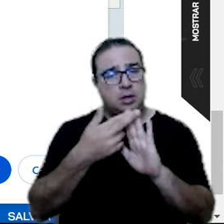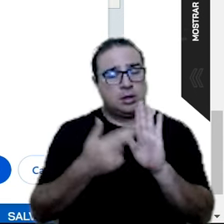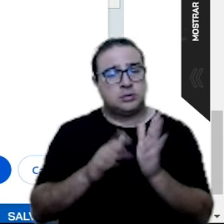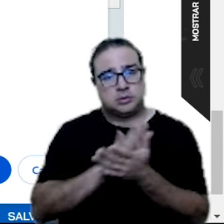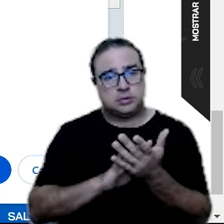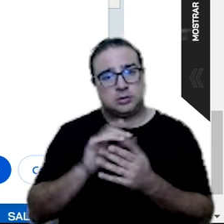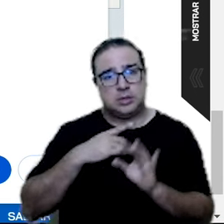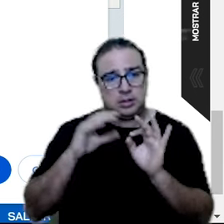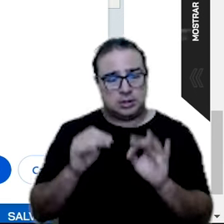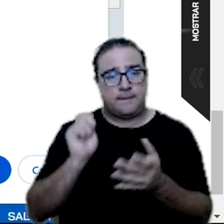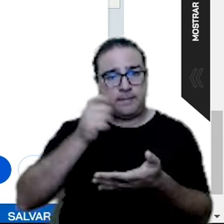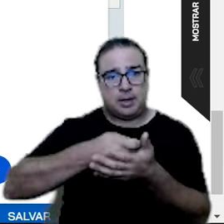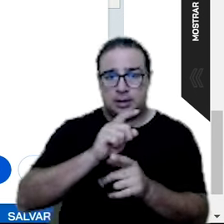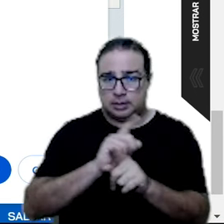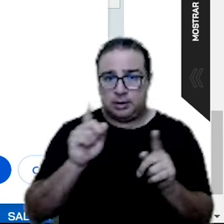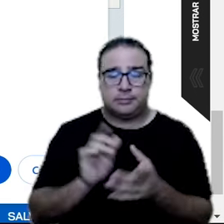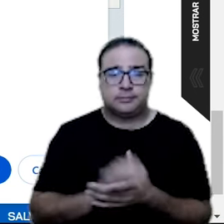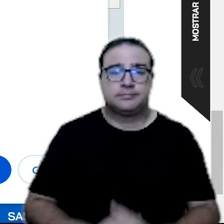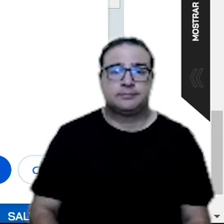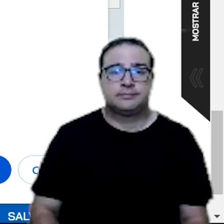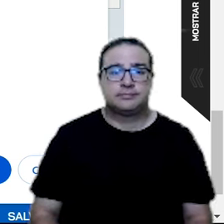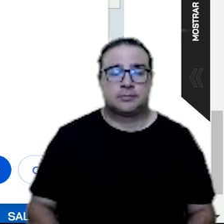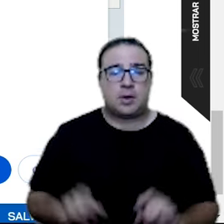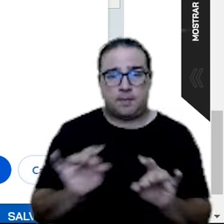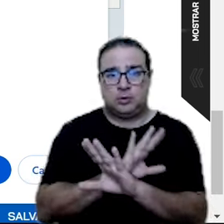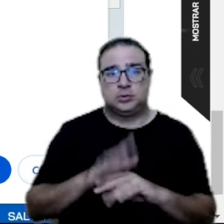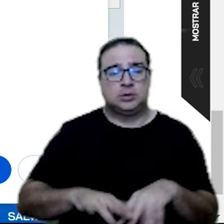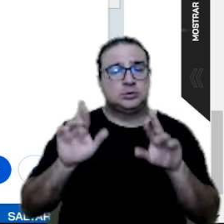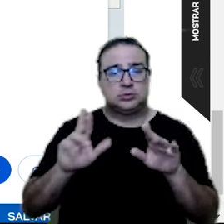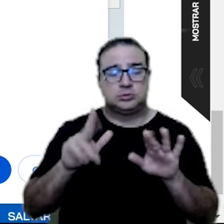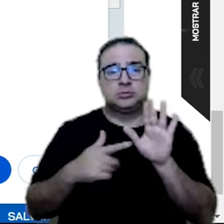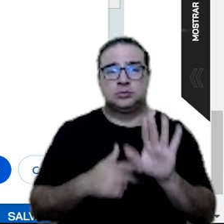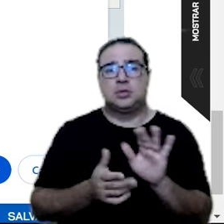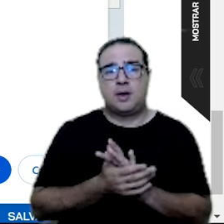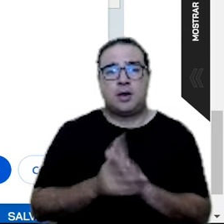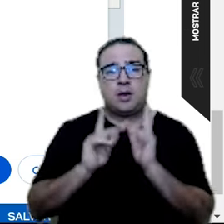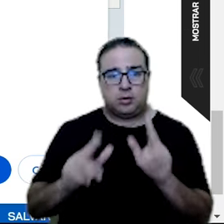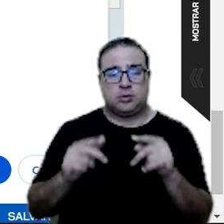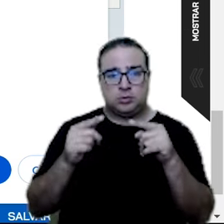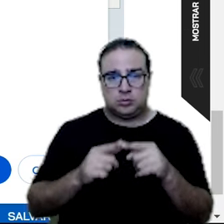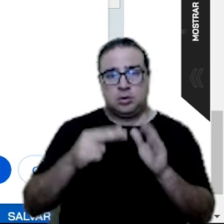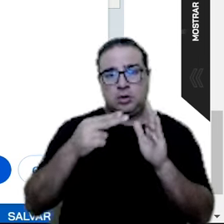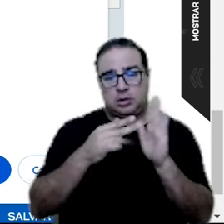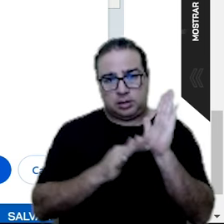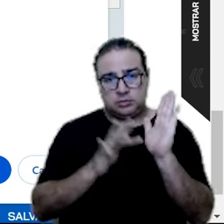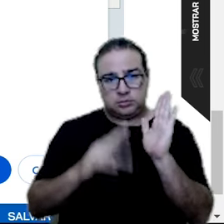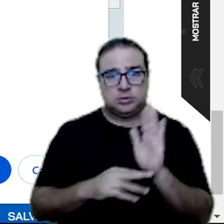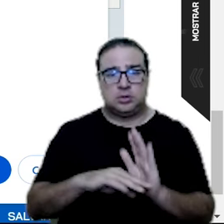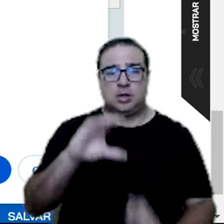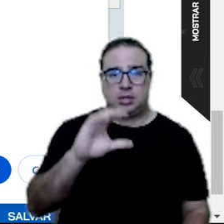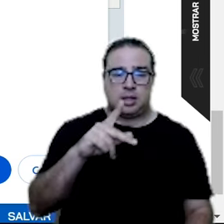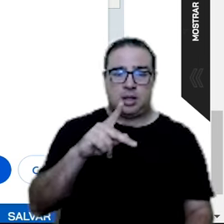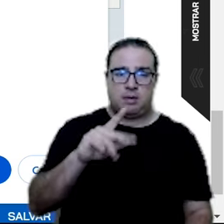tributação ou teria se for outro caso né Então pronto eu tenho a diferença dos no mesmo na mesma nota fiscal